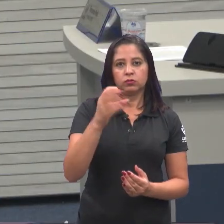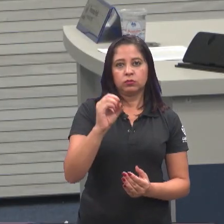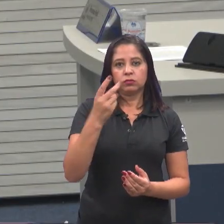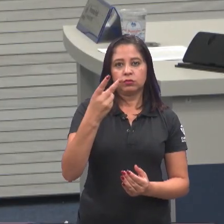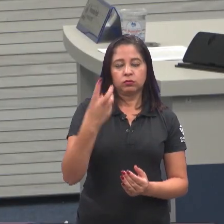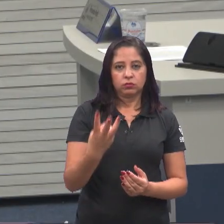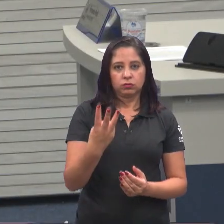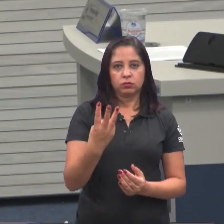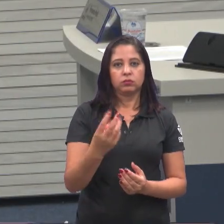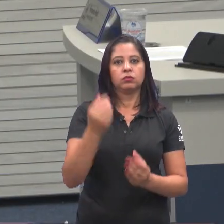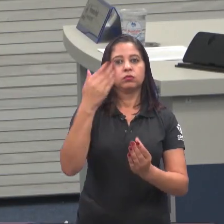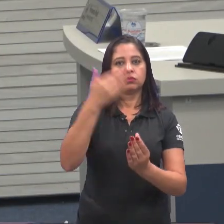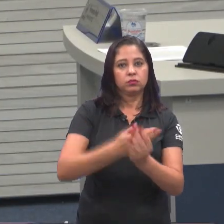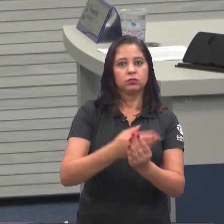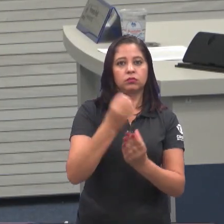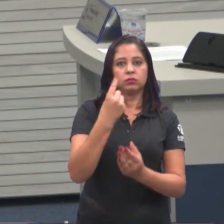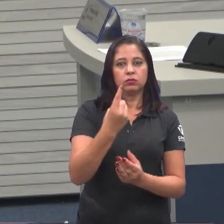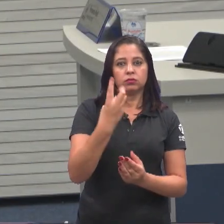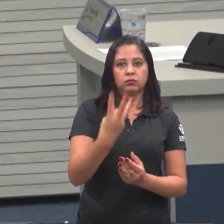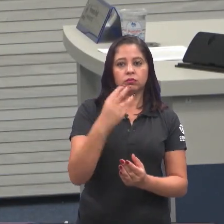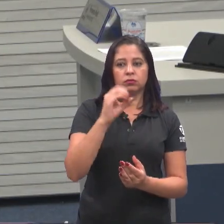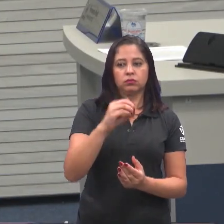8091/2023, processo número